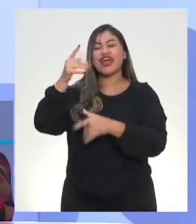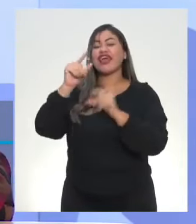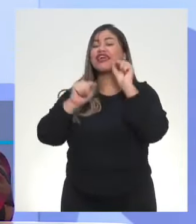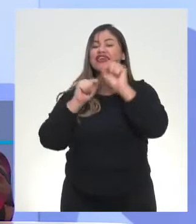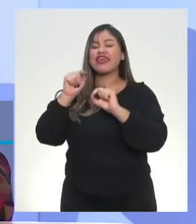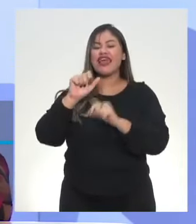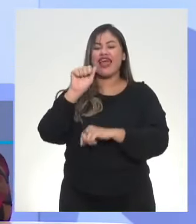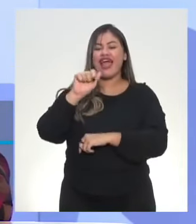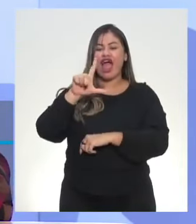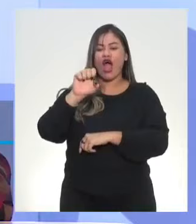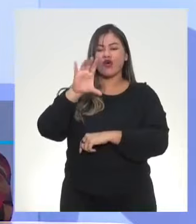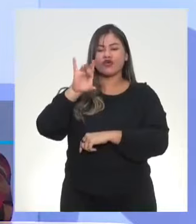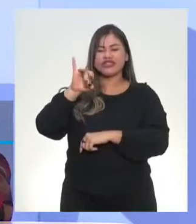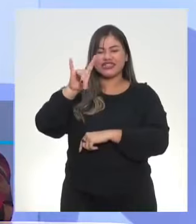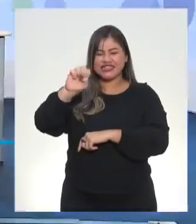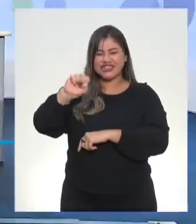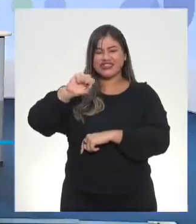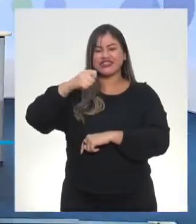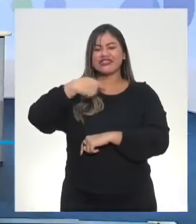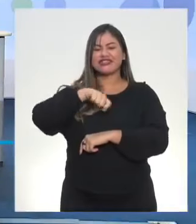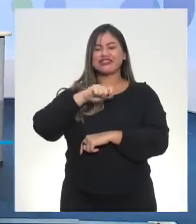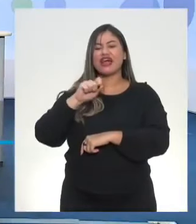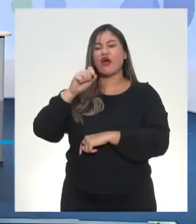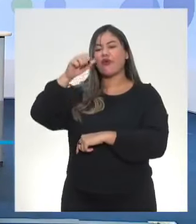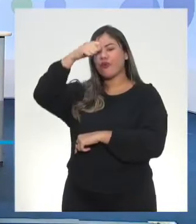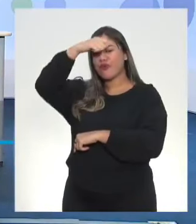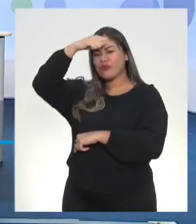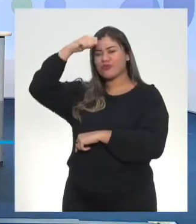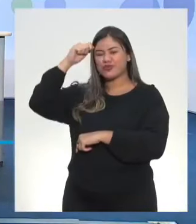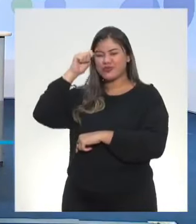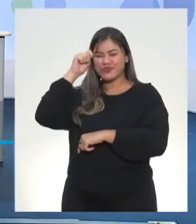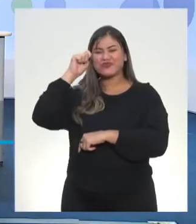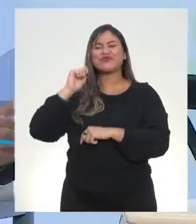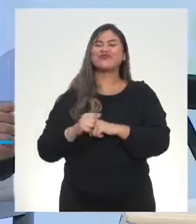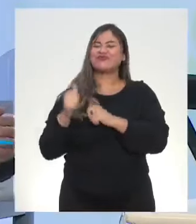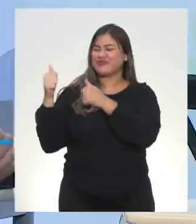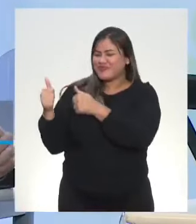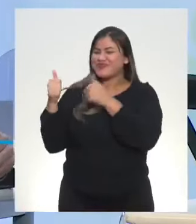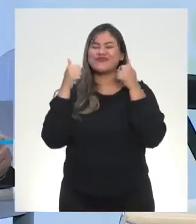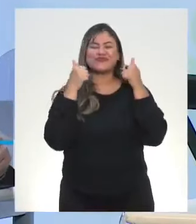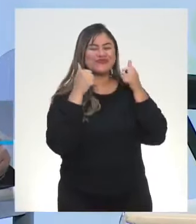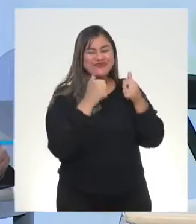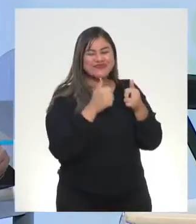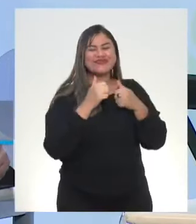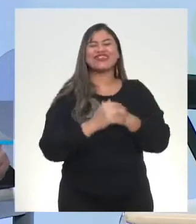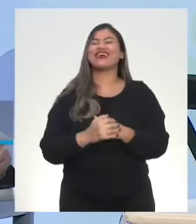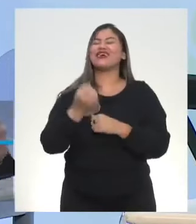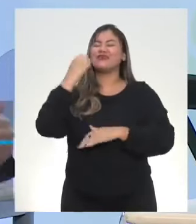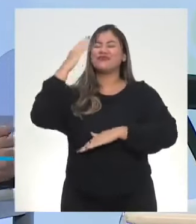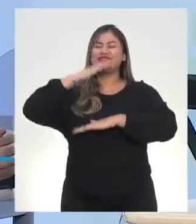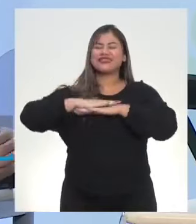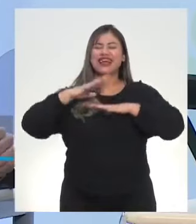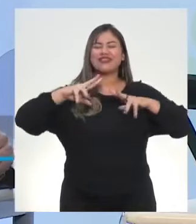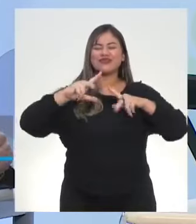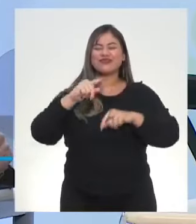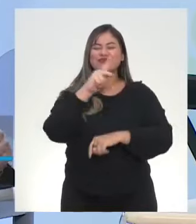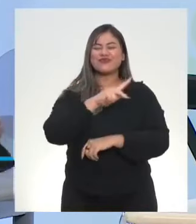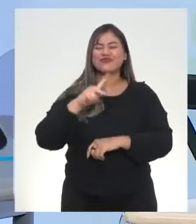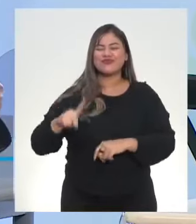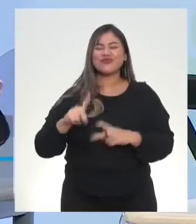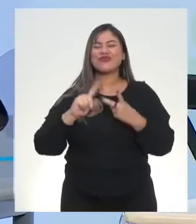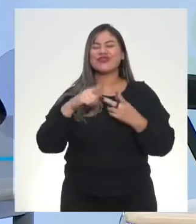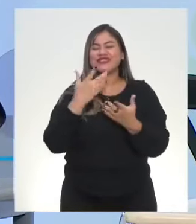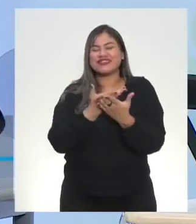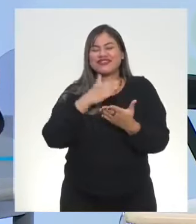professor Alcides Guerreiro. Tudo bem, Pro? Tudo bem, e você, Luiz? Tudo bem. Boa tarde, colegas professores, colegas estudantes.